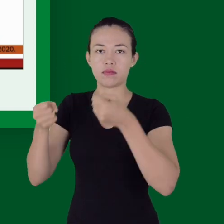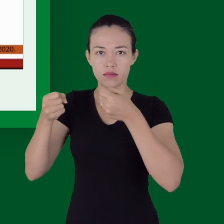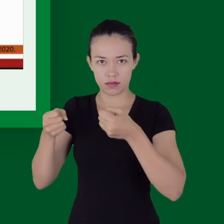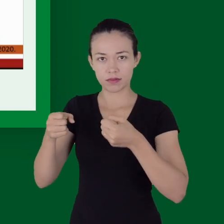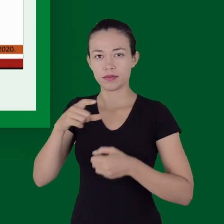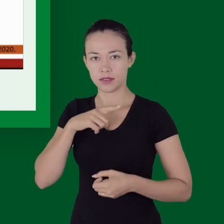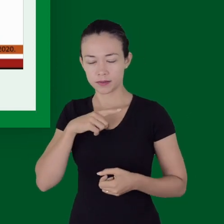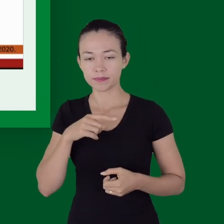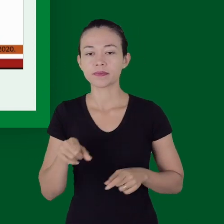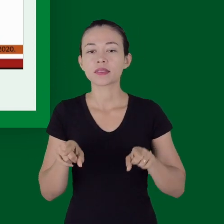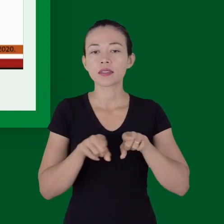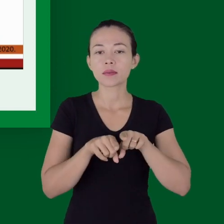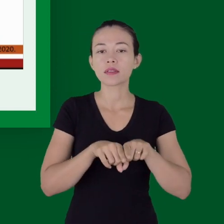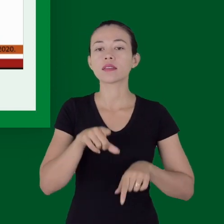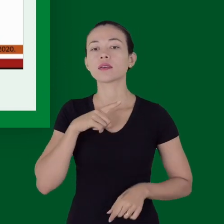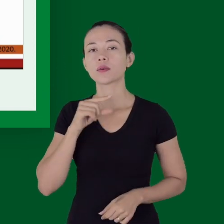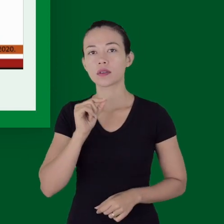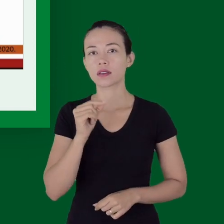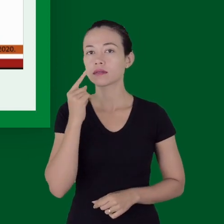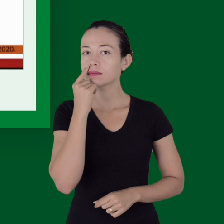os dispositivos de via aérea avançada.